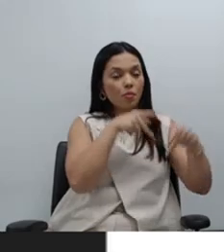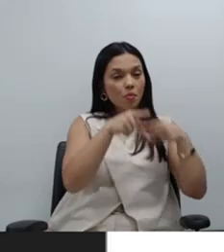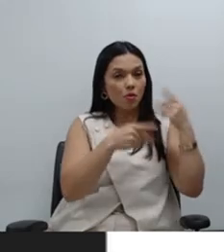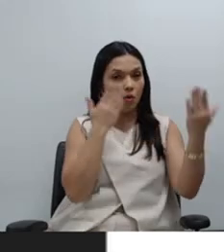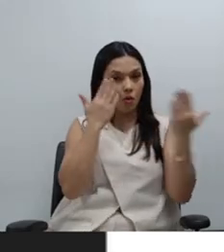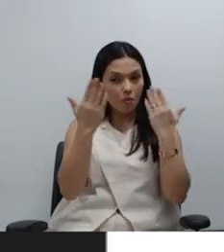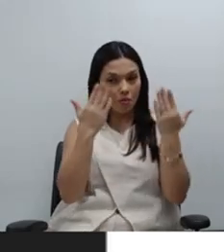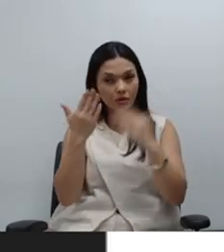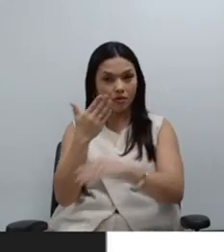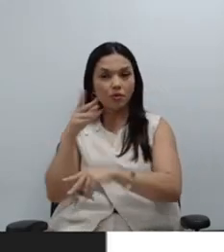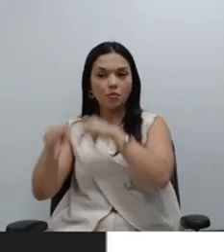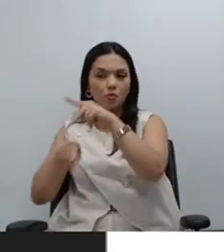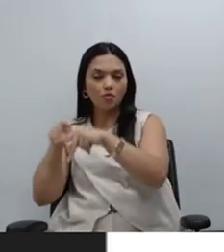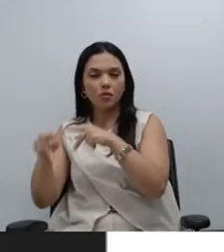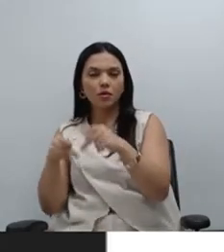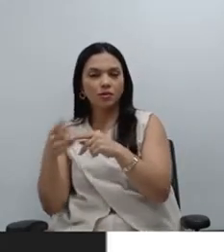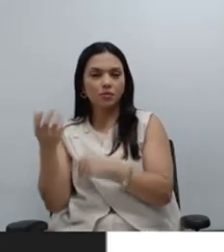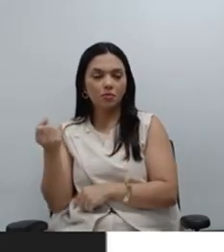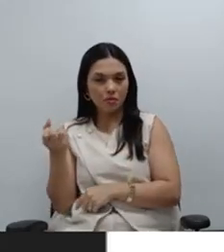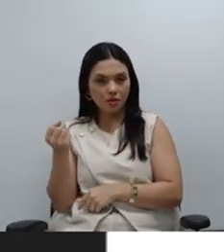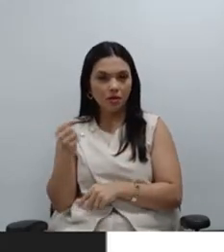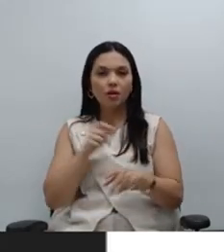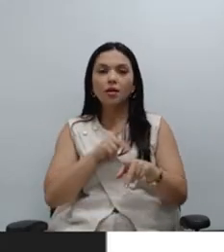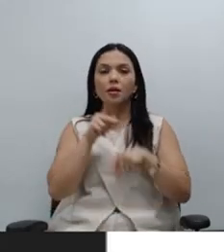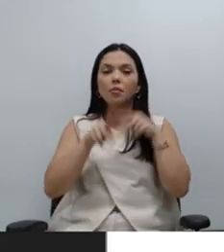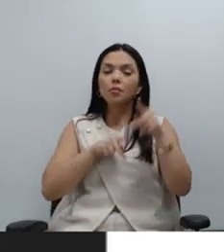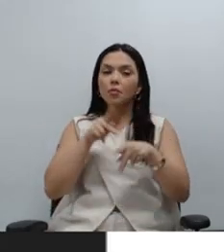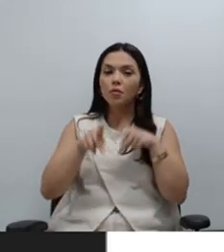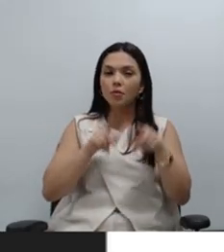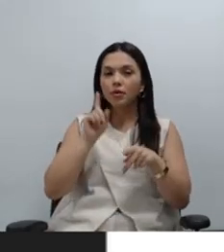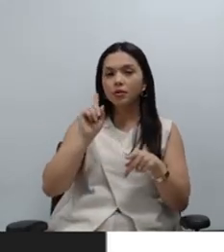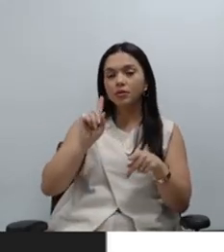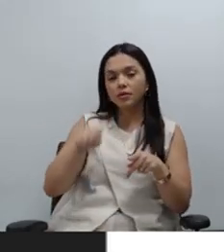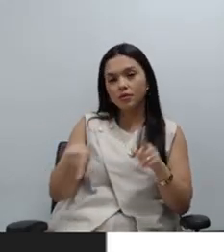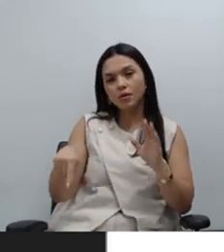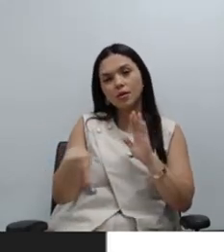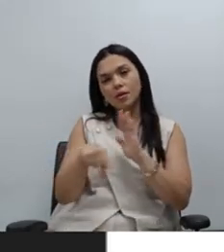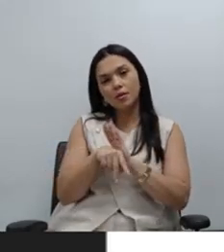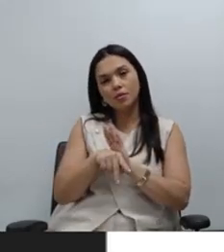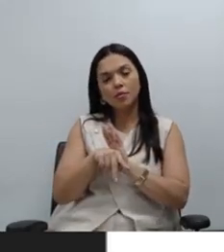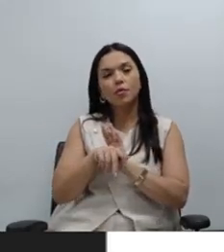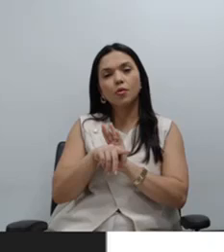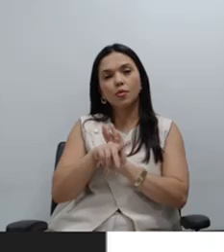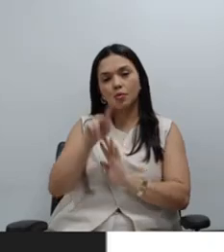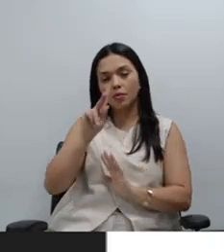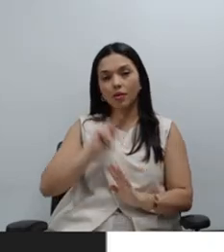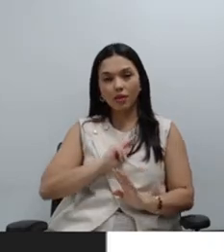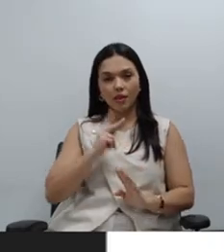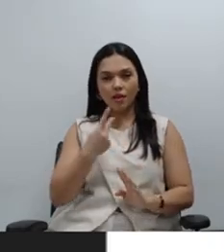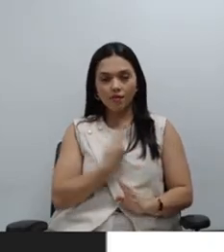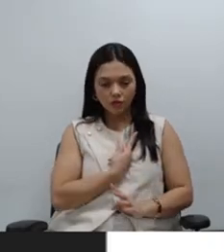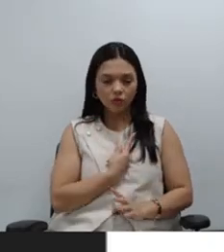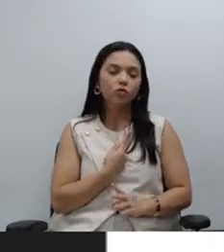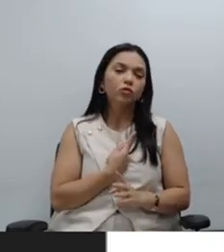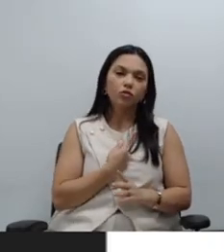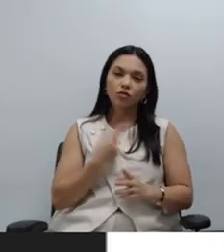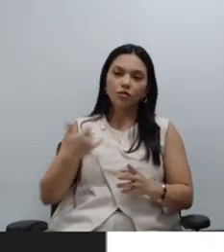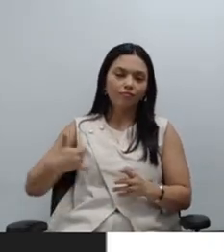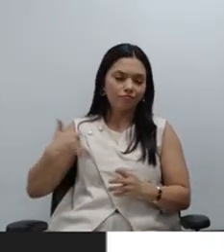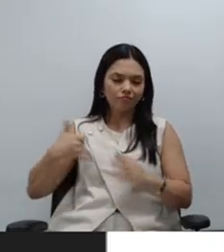comparação com a população branca? A população de travestis, que tem uma expectativa de vida muito abaixo do